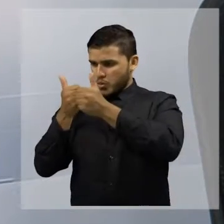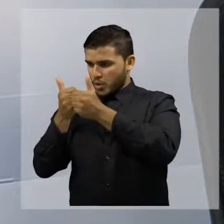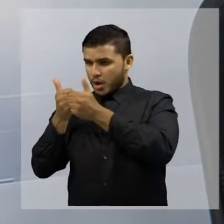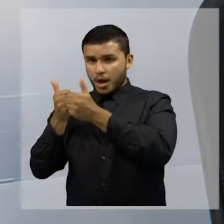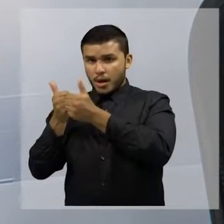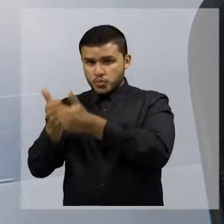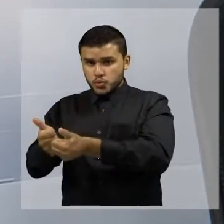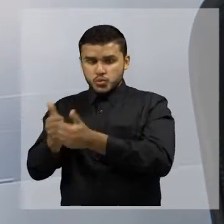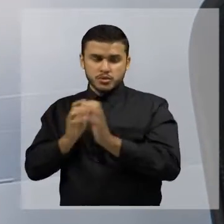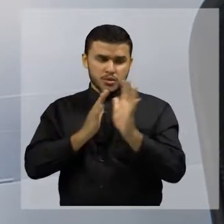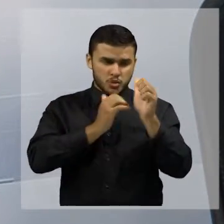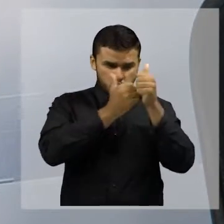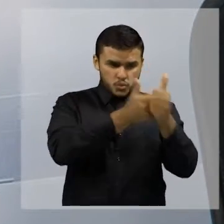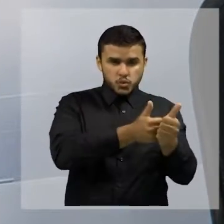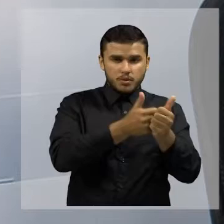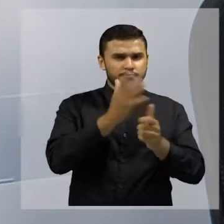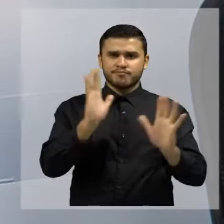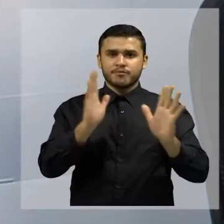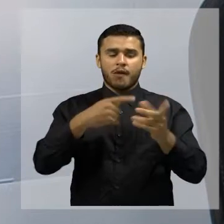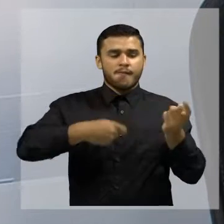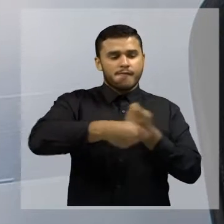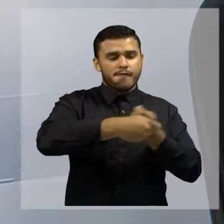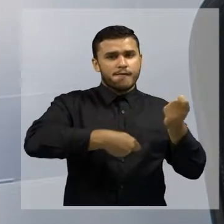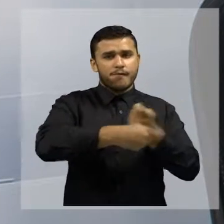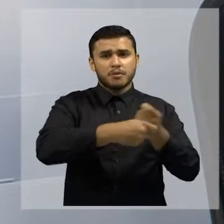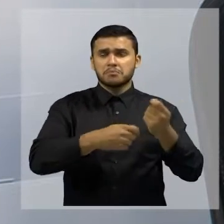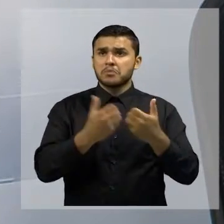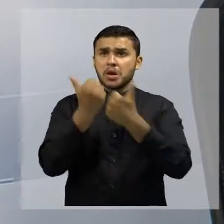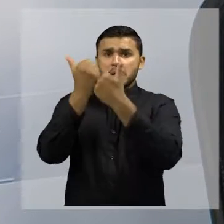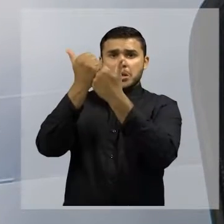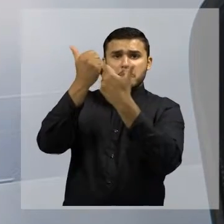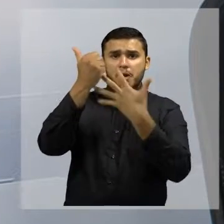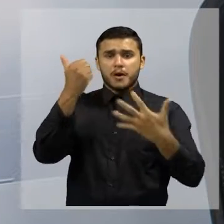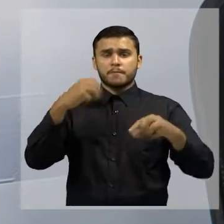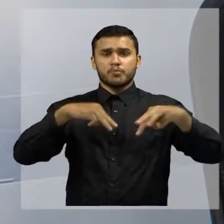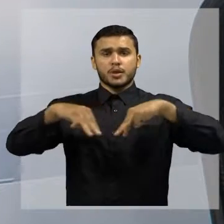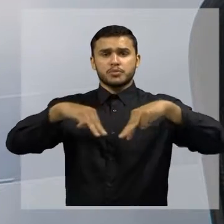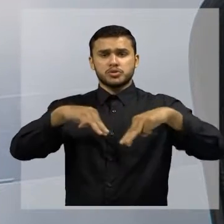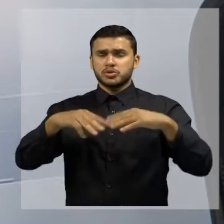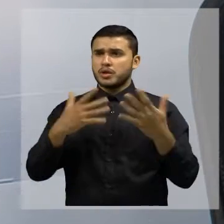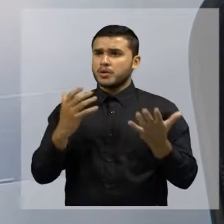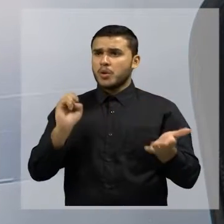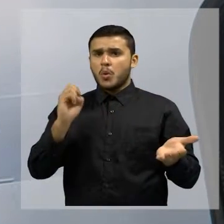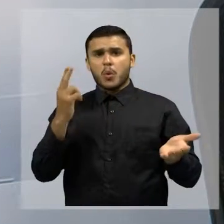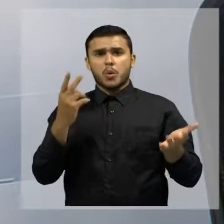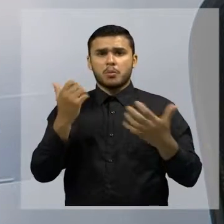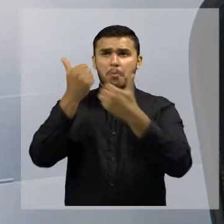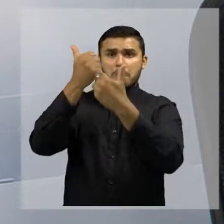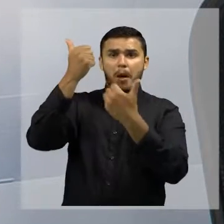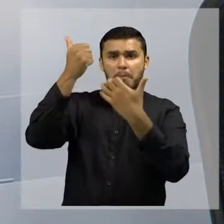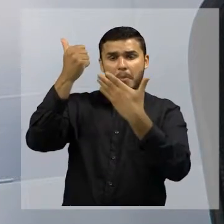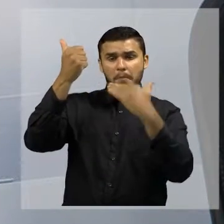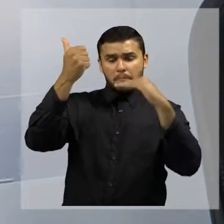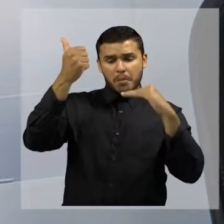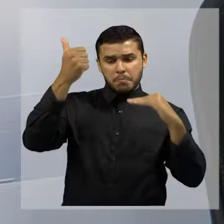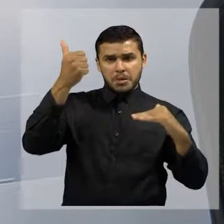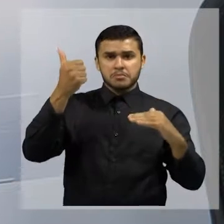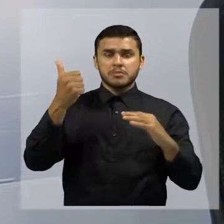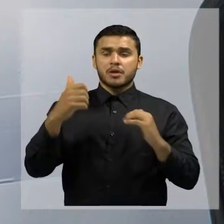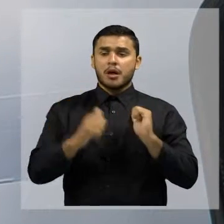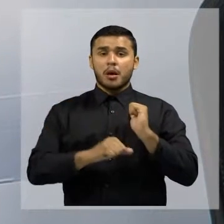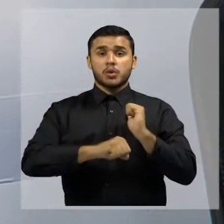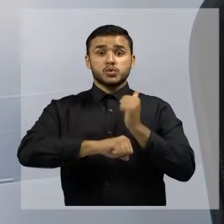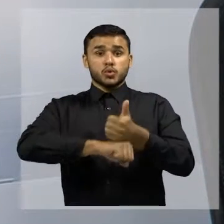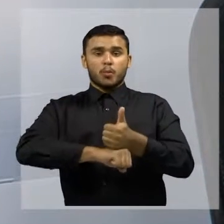do tomar lá da cá, mesmo não recebendo ministério, não recebendo grandes autarquias do segundo e terceiro escalão do governo federal, estão